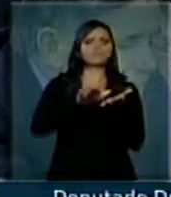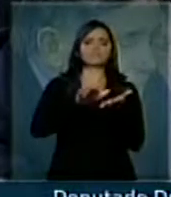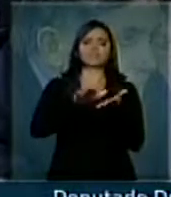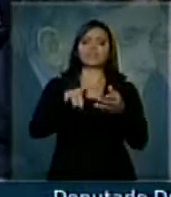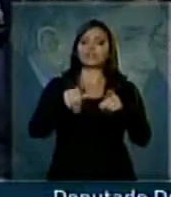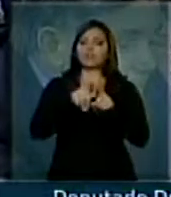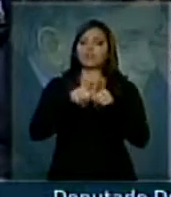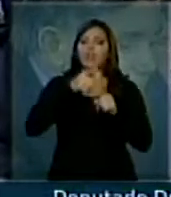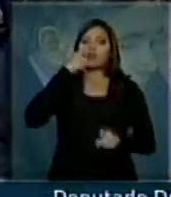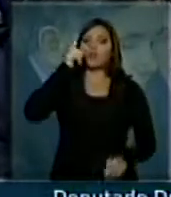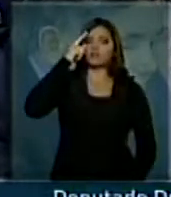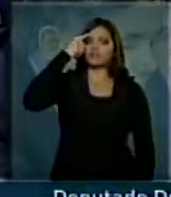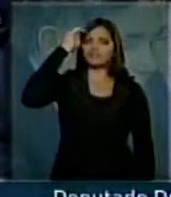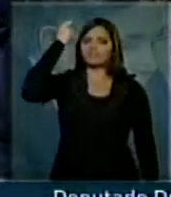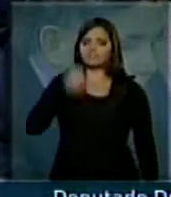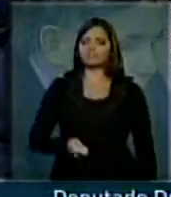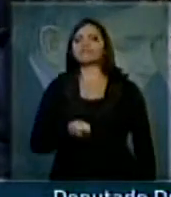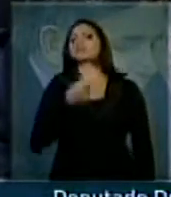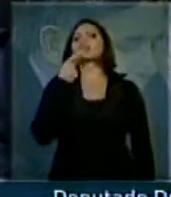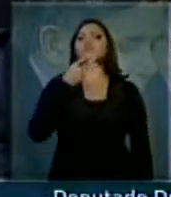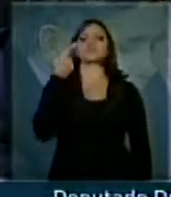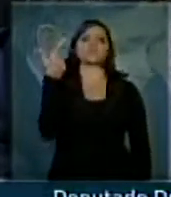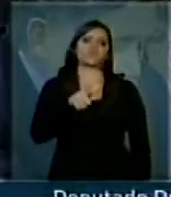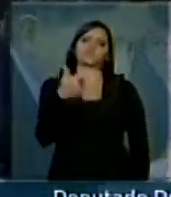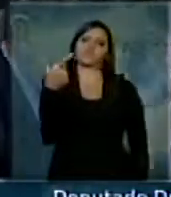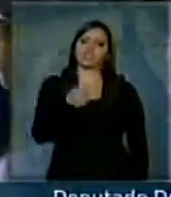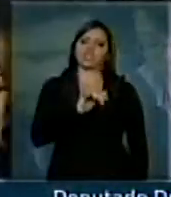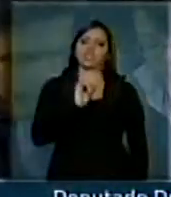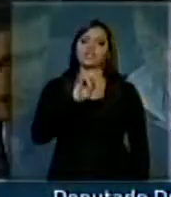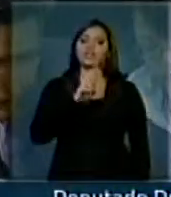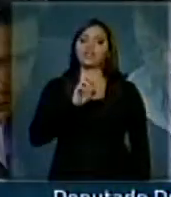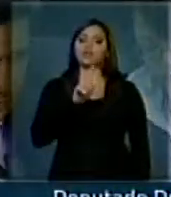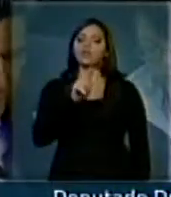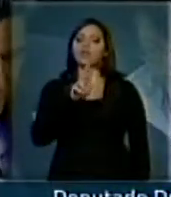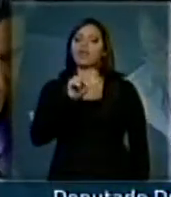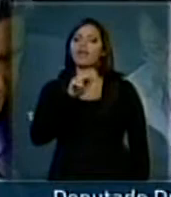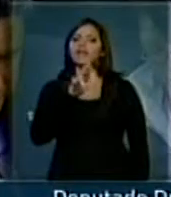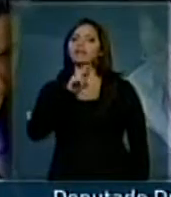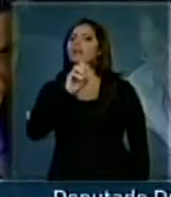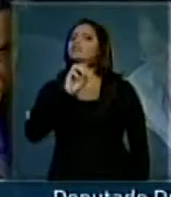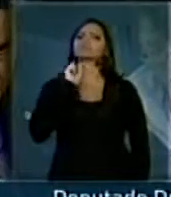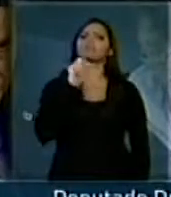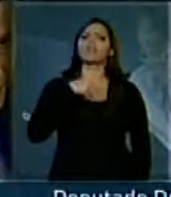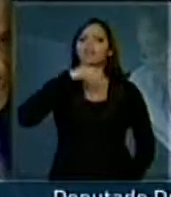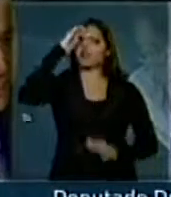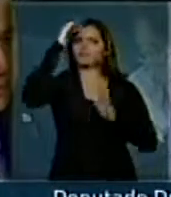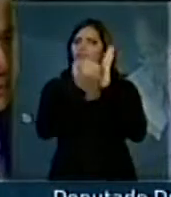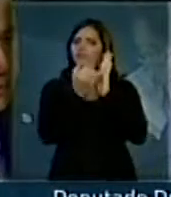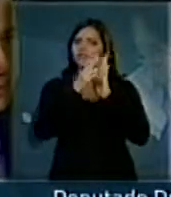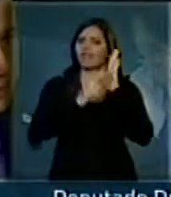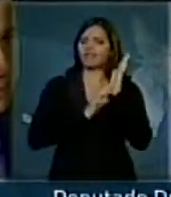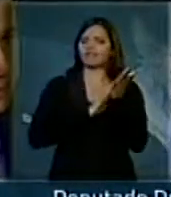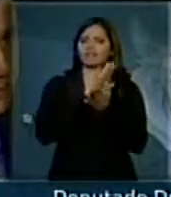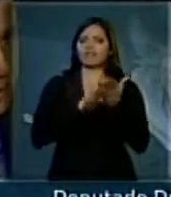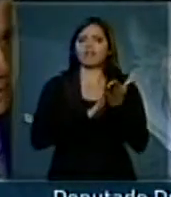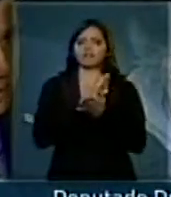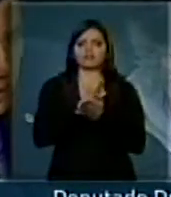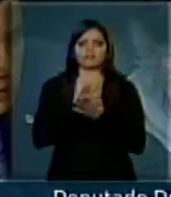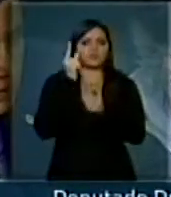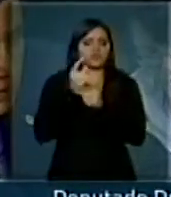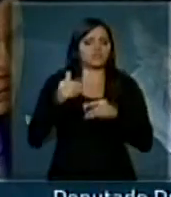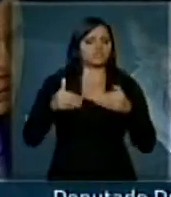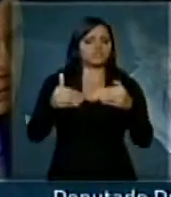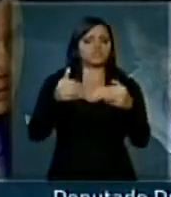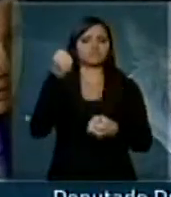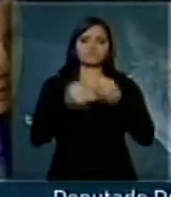ontem, taxativamente, que não há irregularidades em contratos celebrados no Ministério dos Transportes, e aí eu leio um trecho aqui de